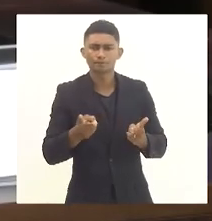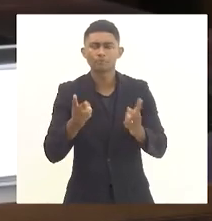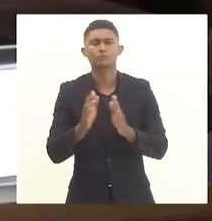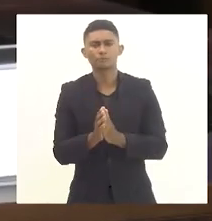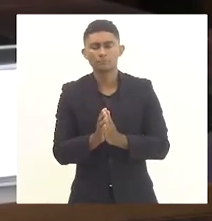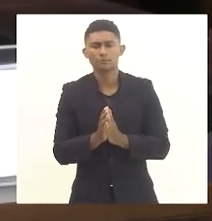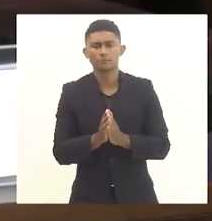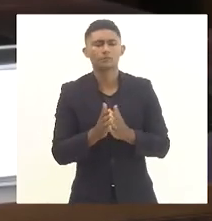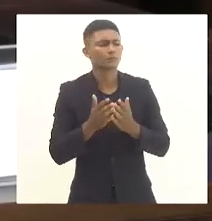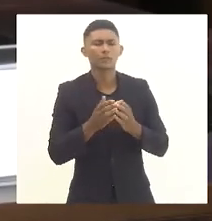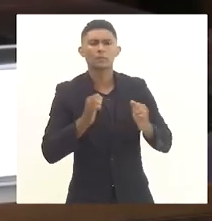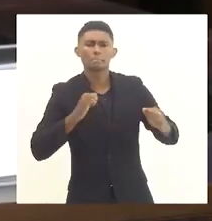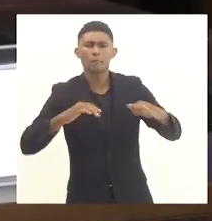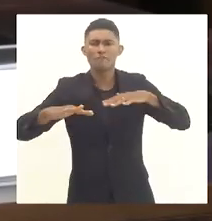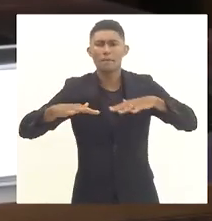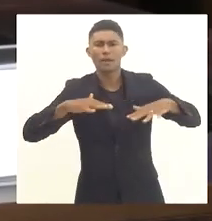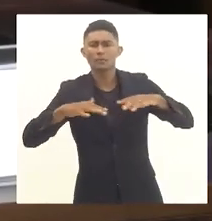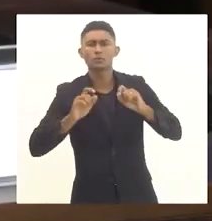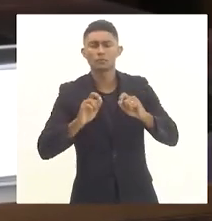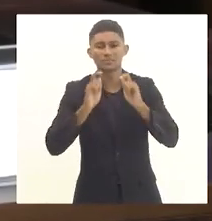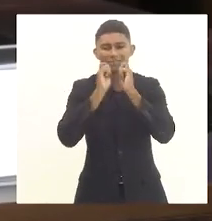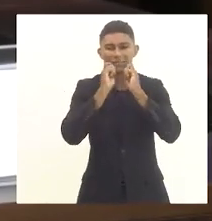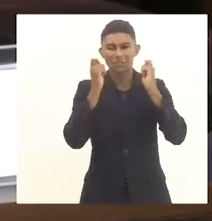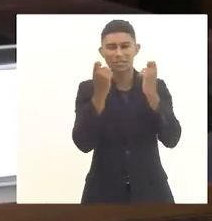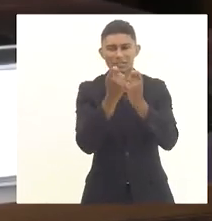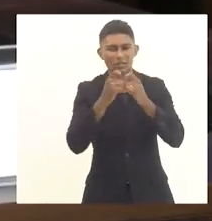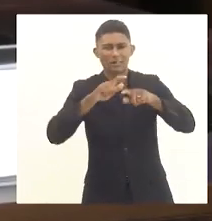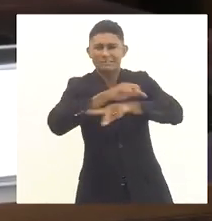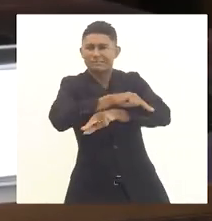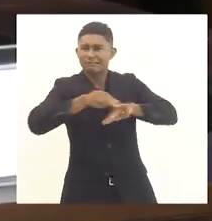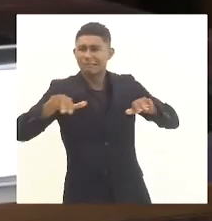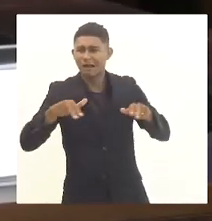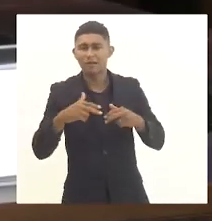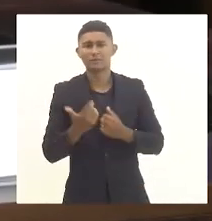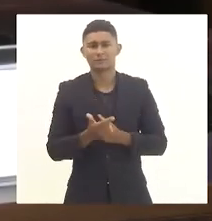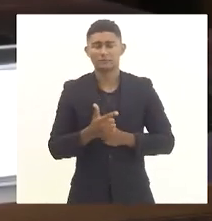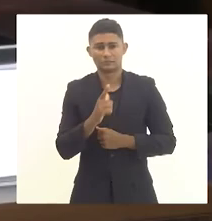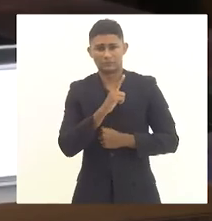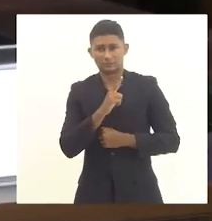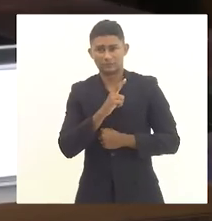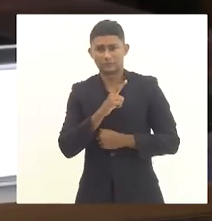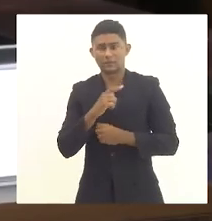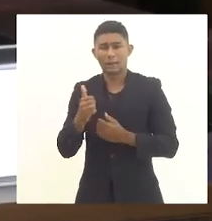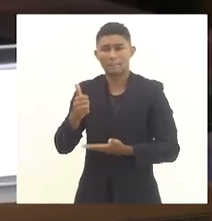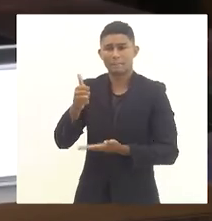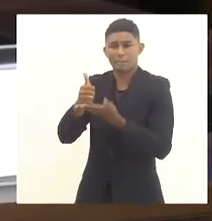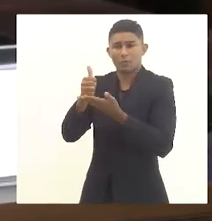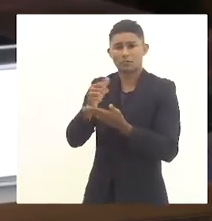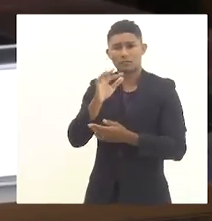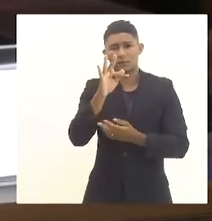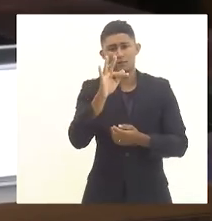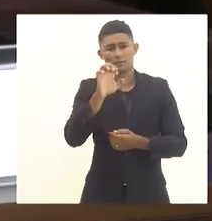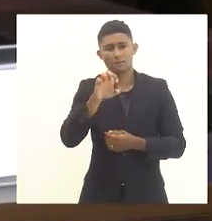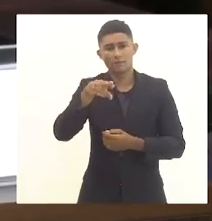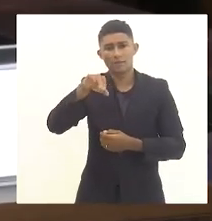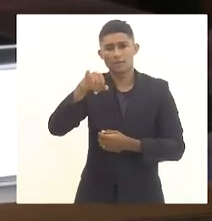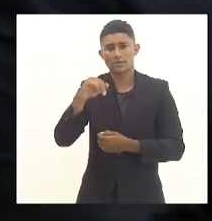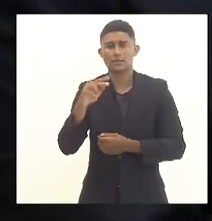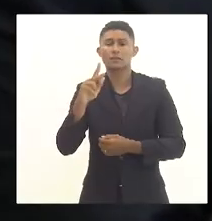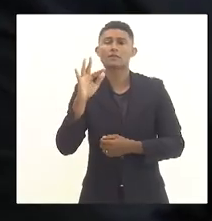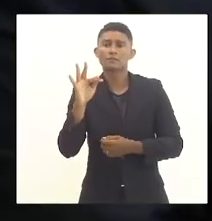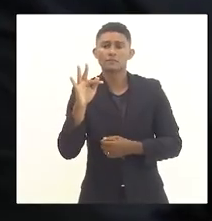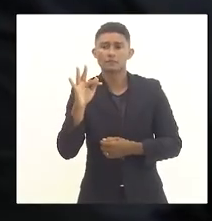uma coalizão de várias associações, entre elas a Confederação Nacional da Indústria, que nos apoia, a FENINFRA, a Federação de